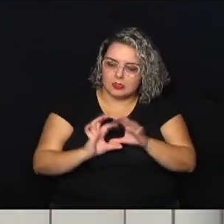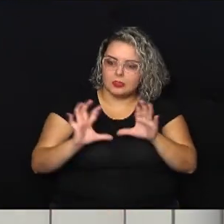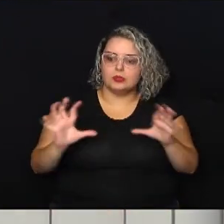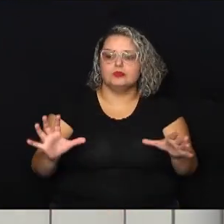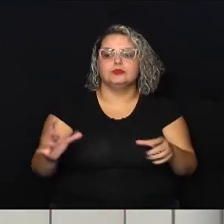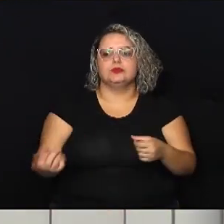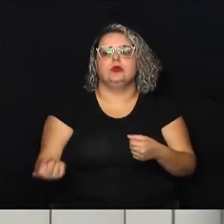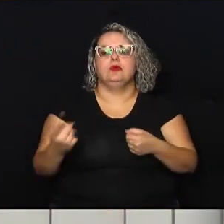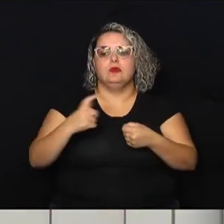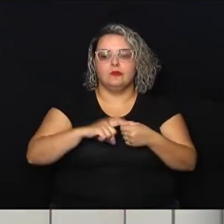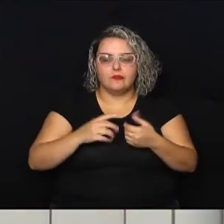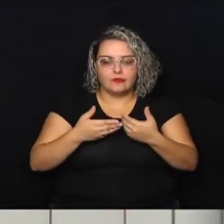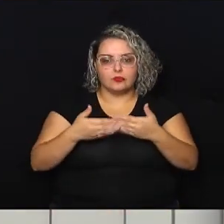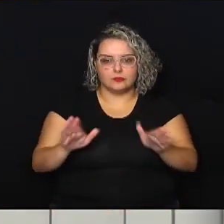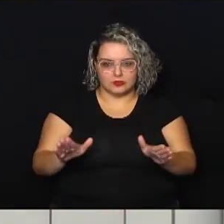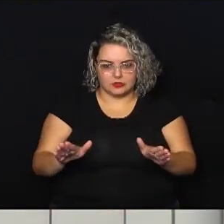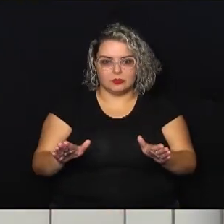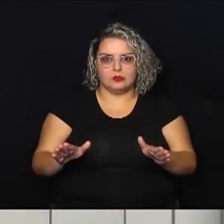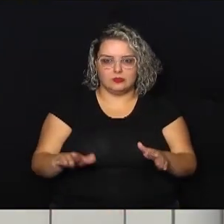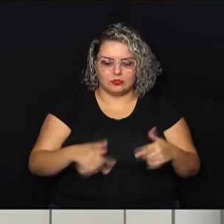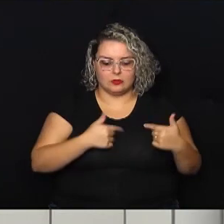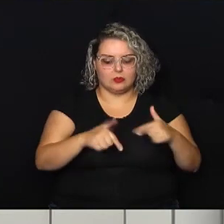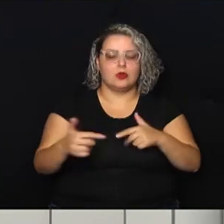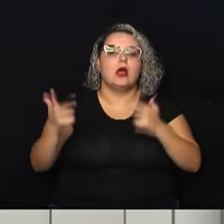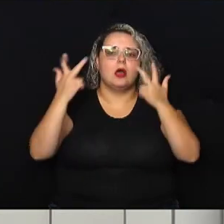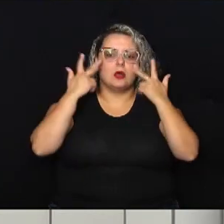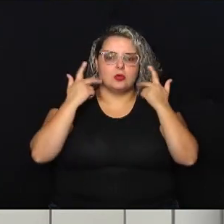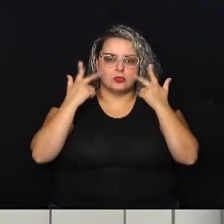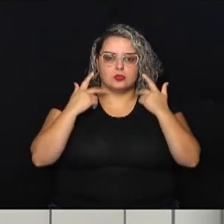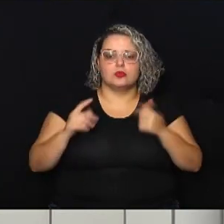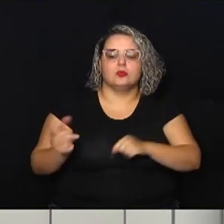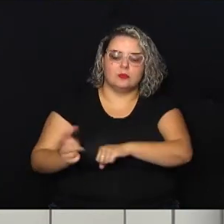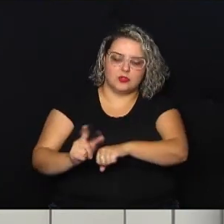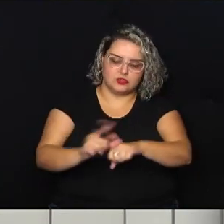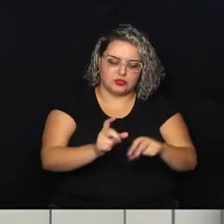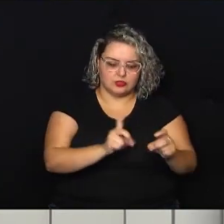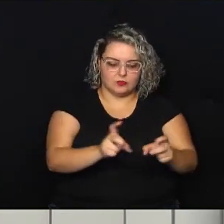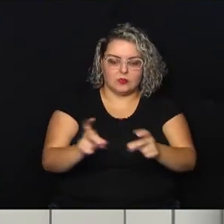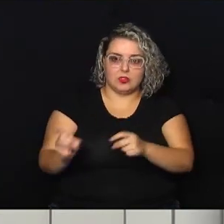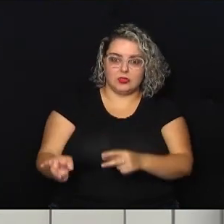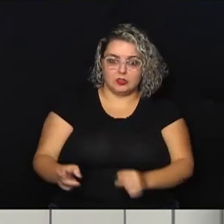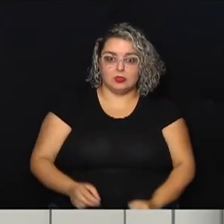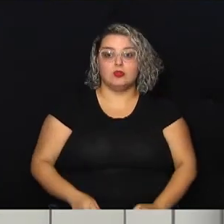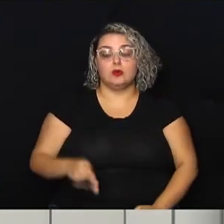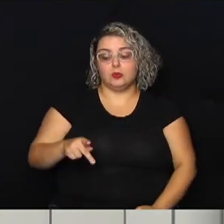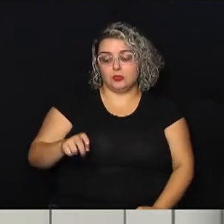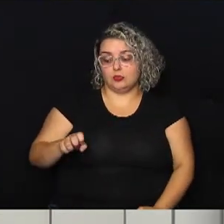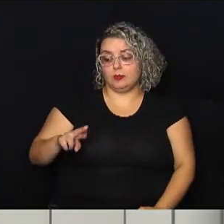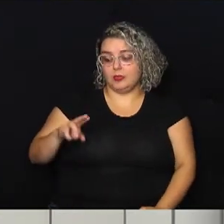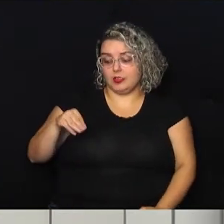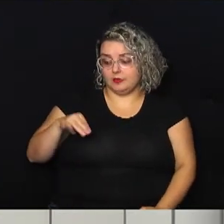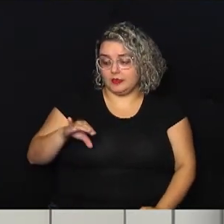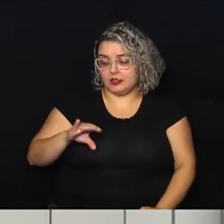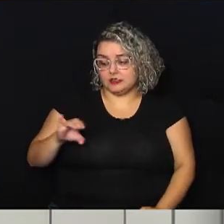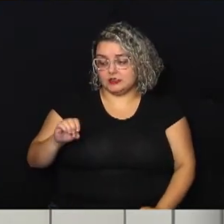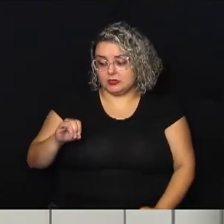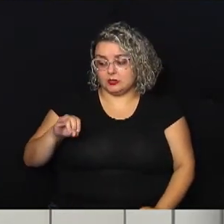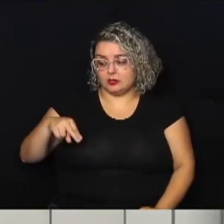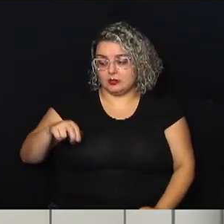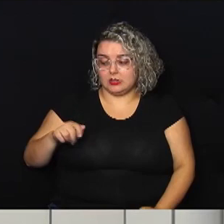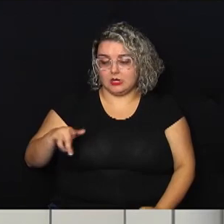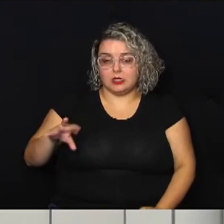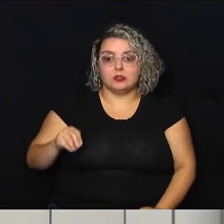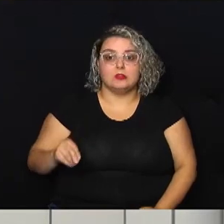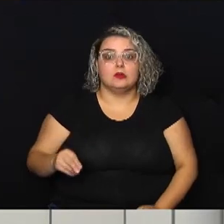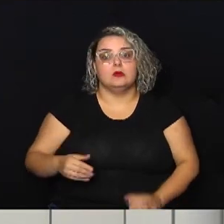a reabrir e voltar com as atividades comerciais. Os permissionários da Lagoa do Taquaral ficaram